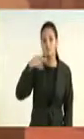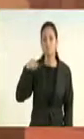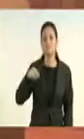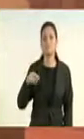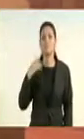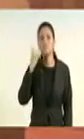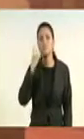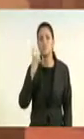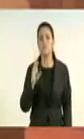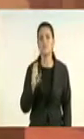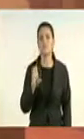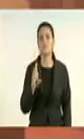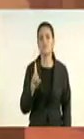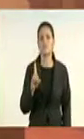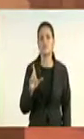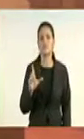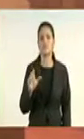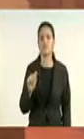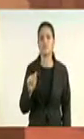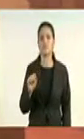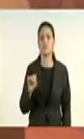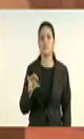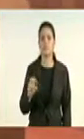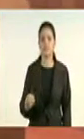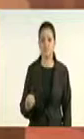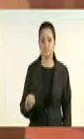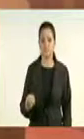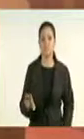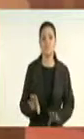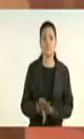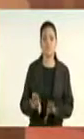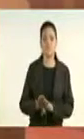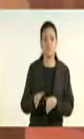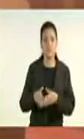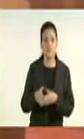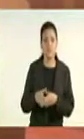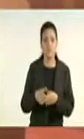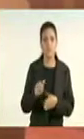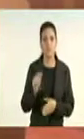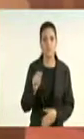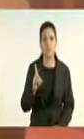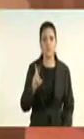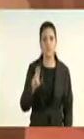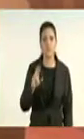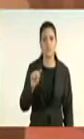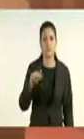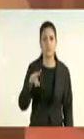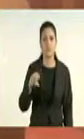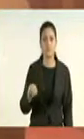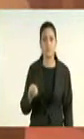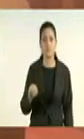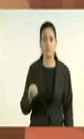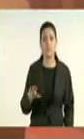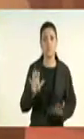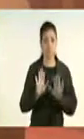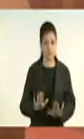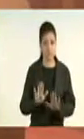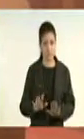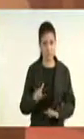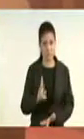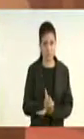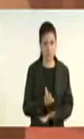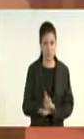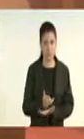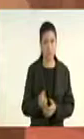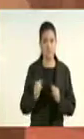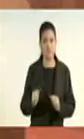e pedir também que o deputado Adriano Sarney não saísse para que ele pudesse acompanhar o discurso, pedir inclusive ainda